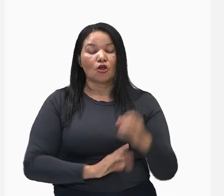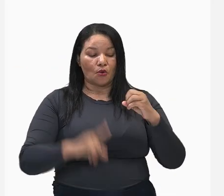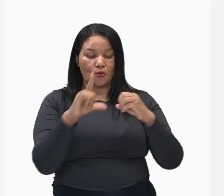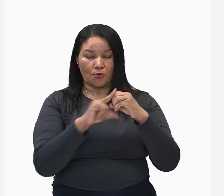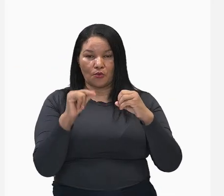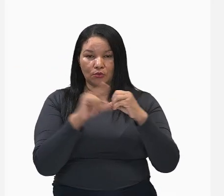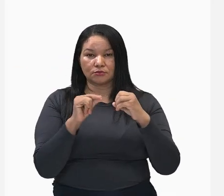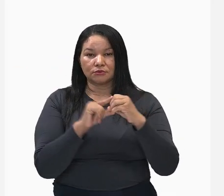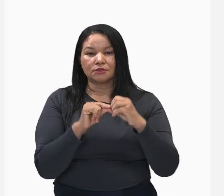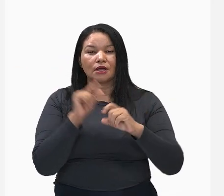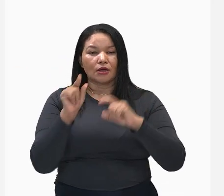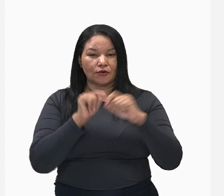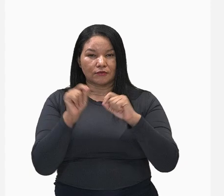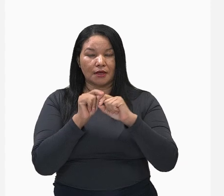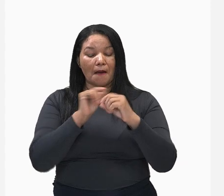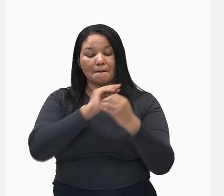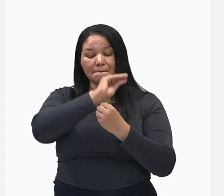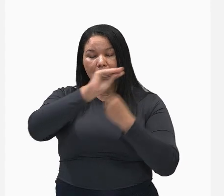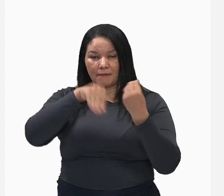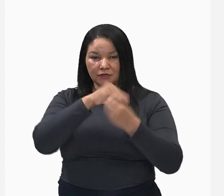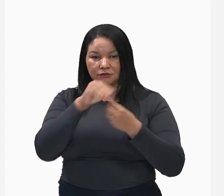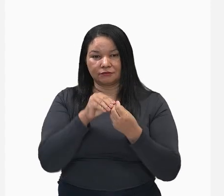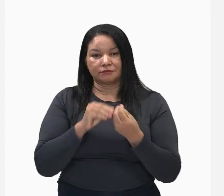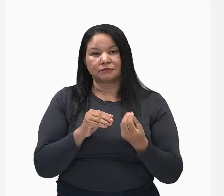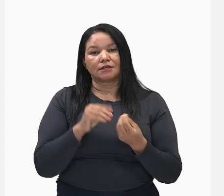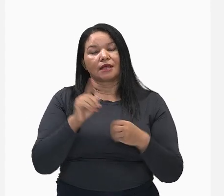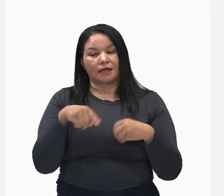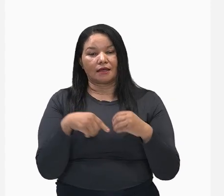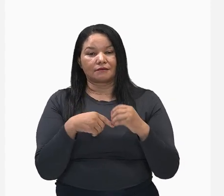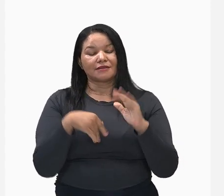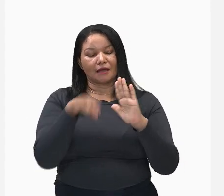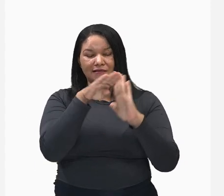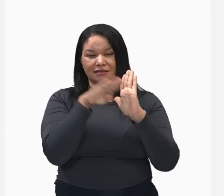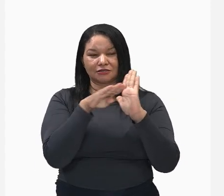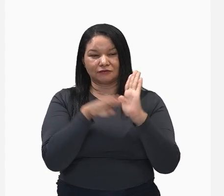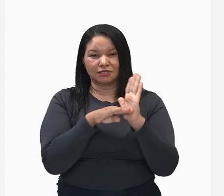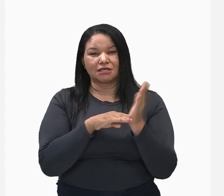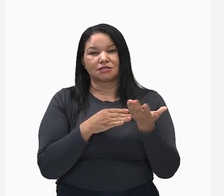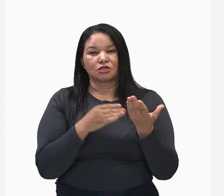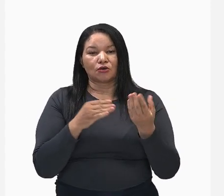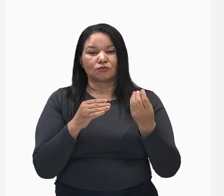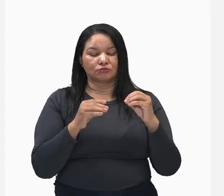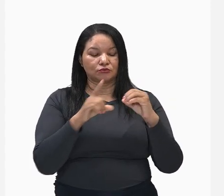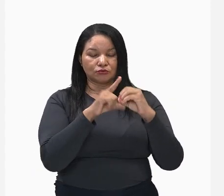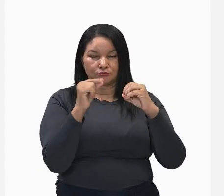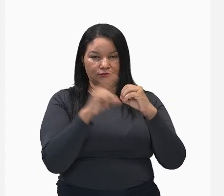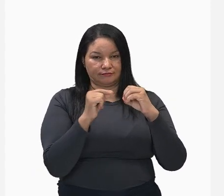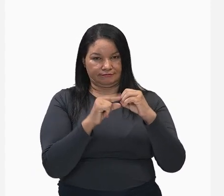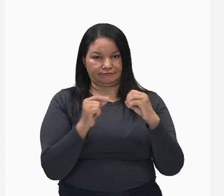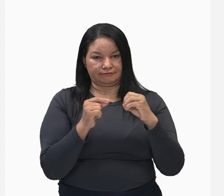que, ao reagirem, na verdade, sobre a classificação dos óxidos.